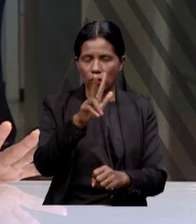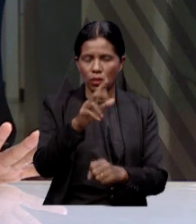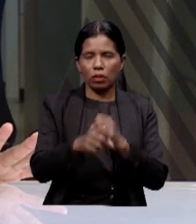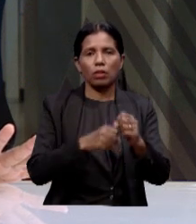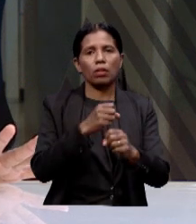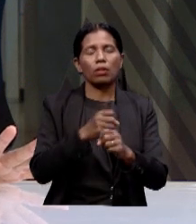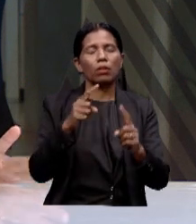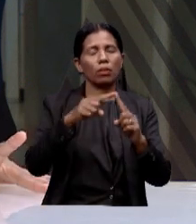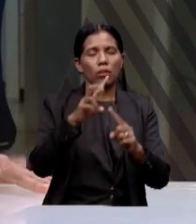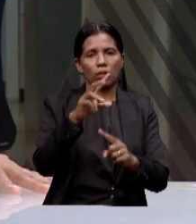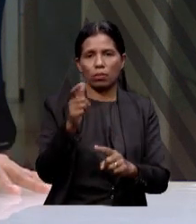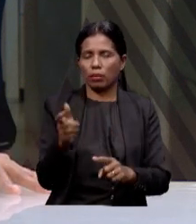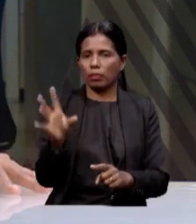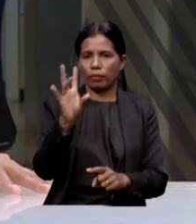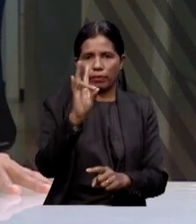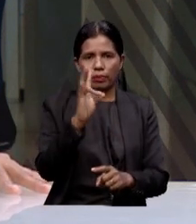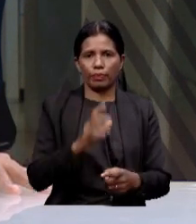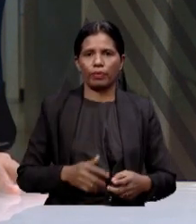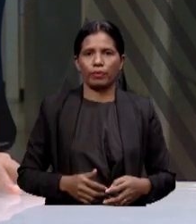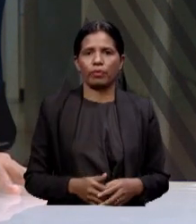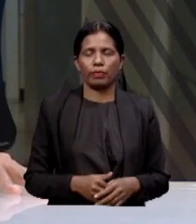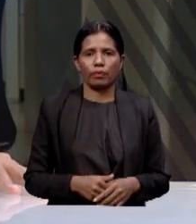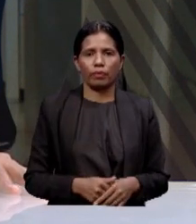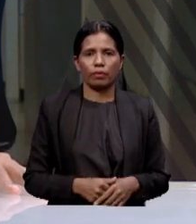rua nolo resin hitu.